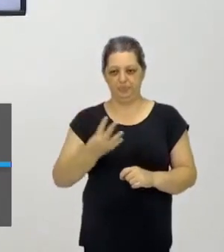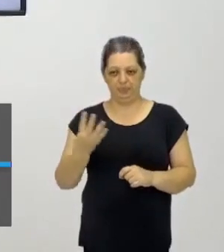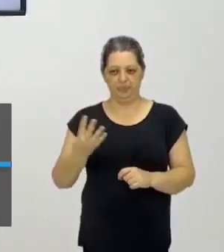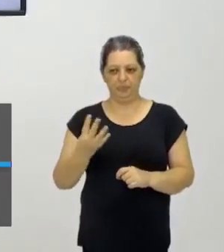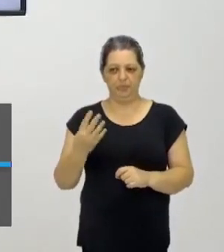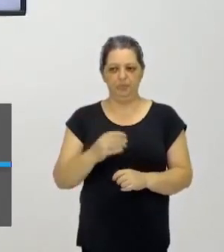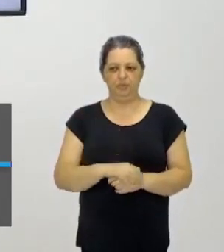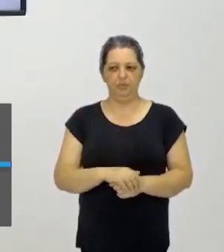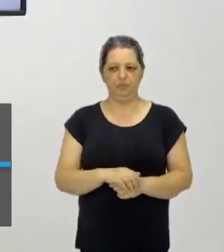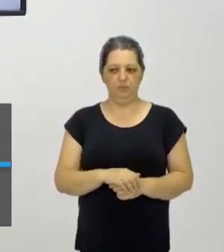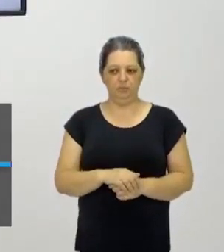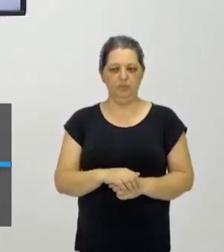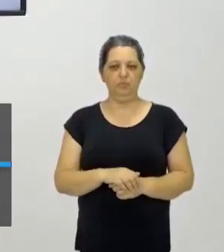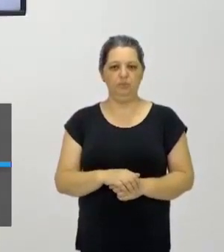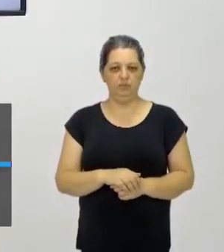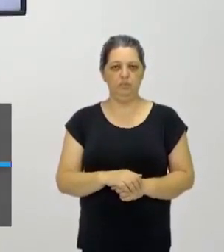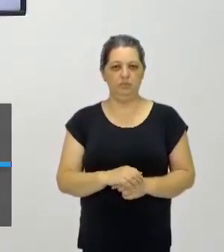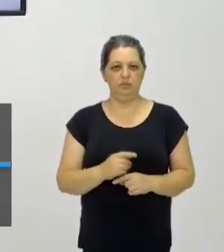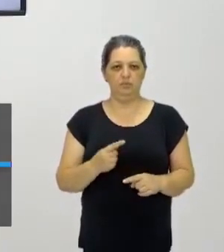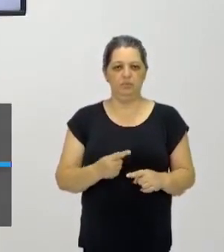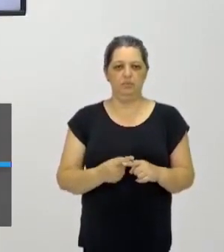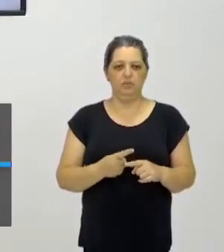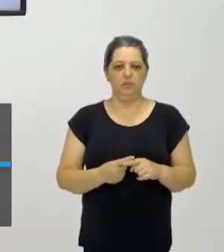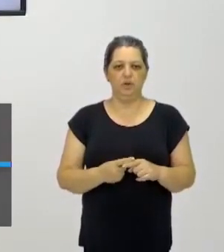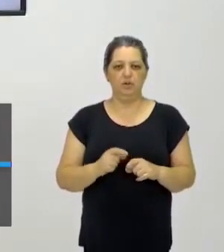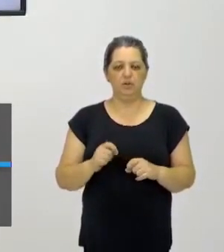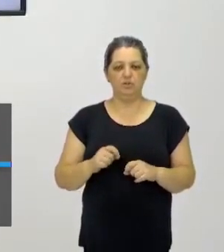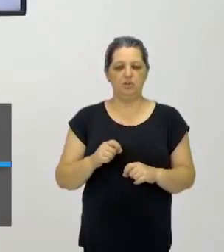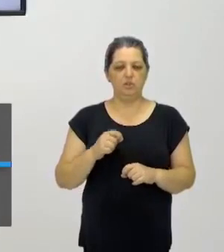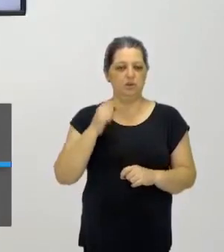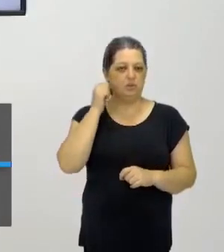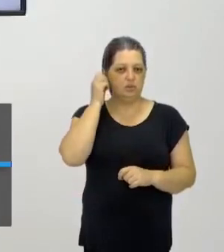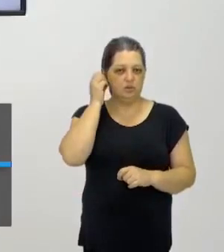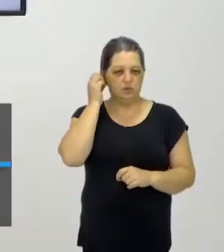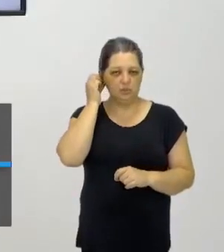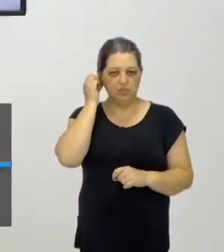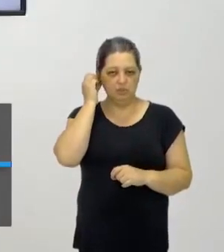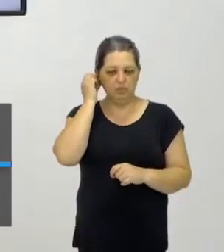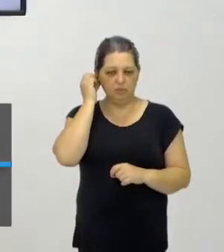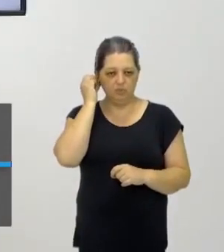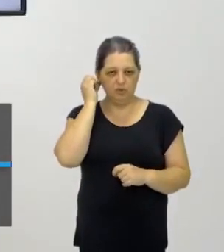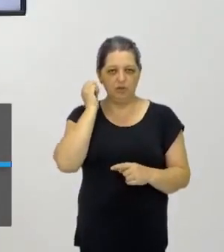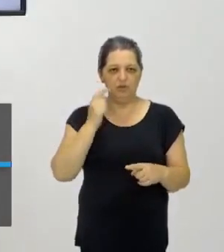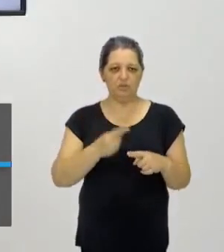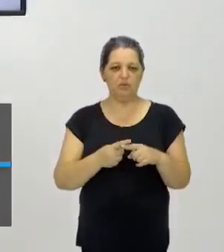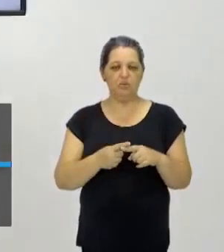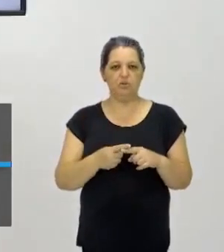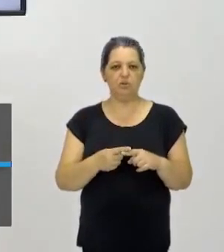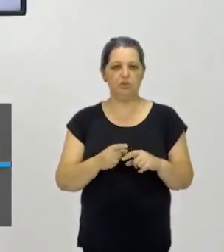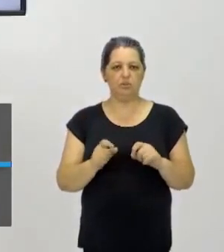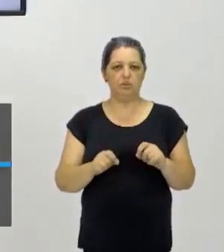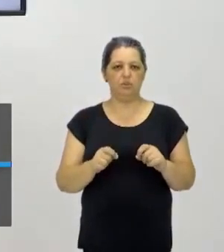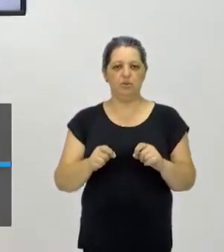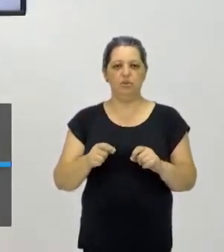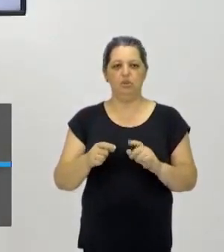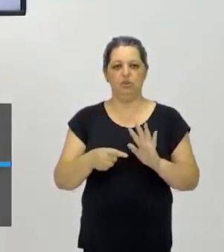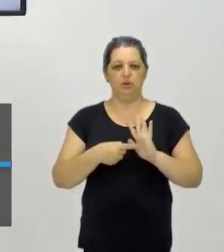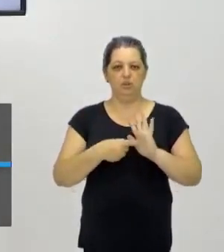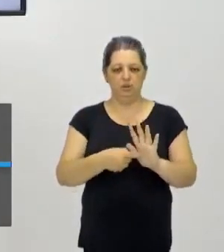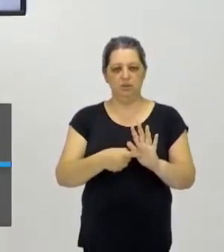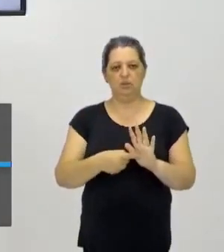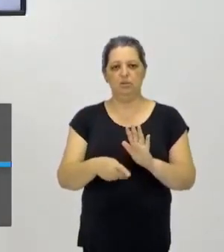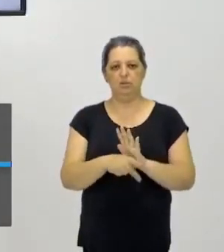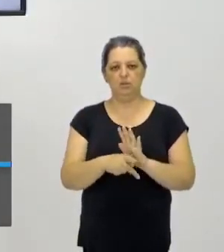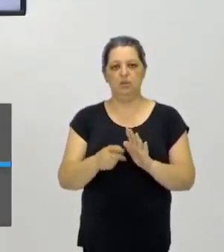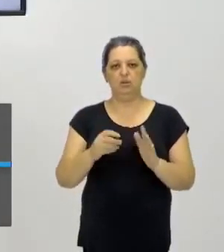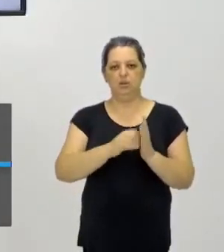vai usar a continuação desse caderno aí lá no quarto bimestre também. Belezinha? Então lembrando que ele é só uma referência. A